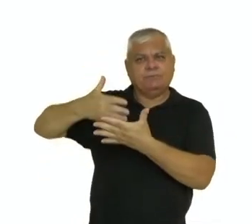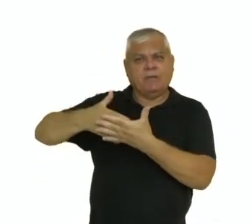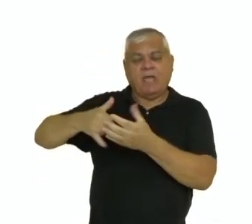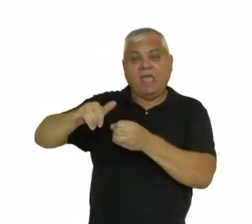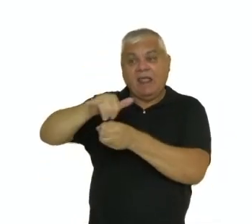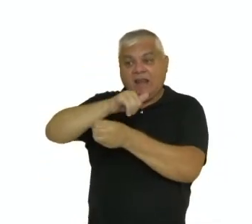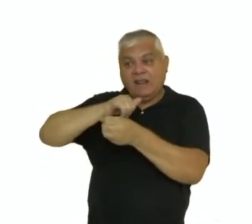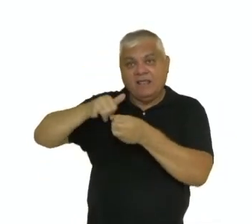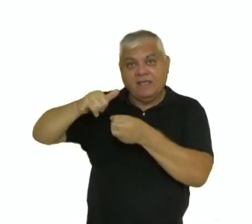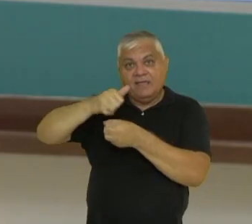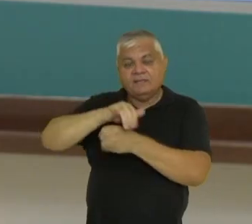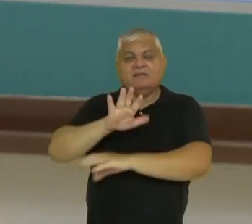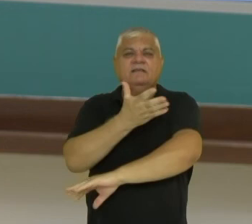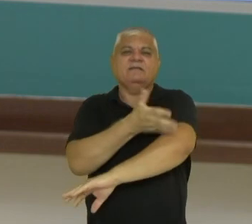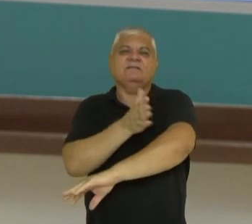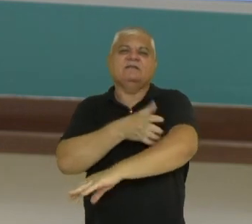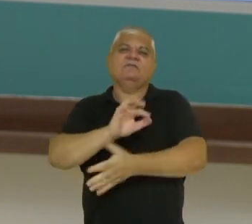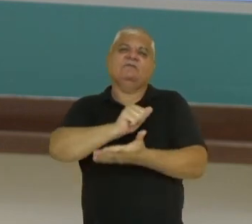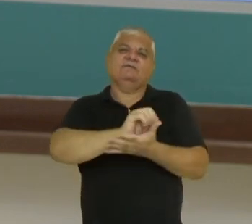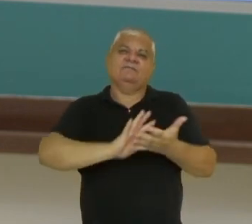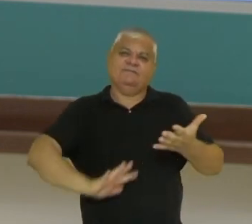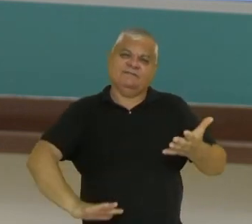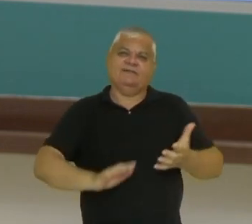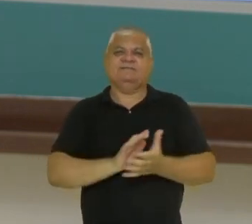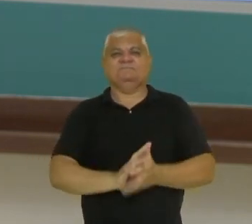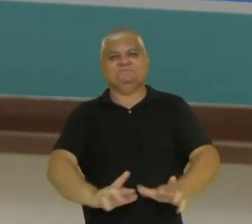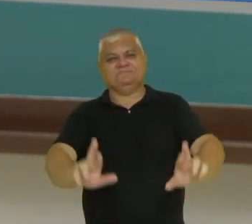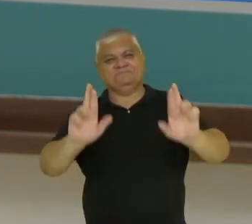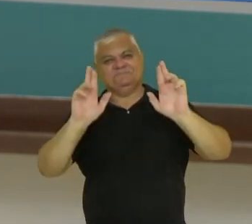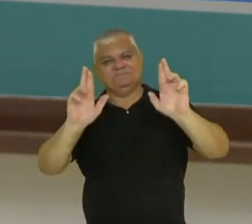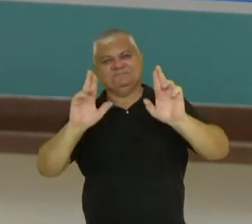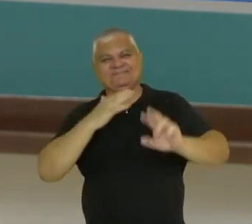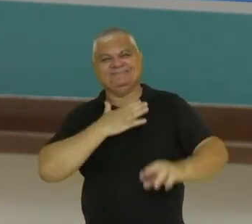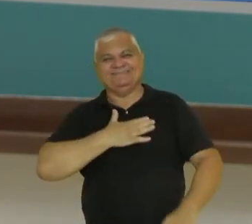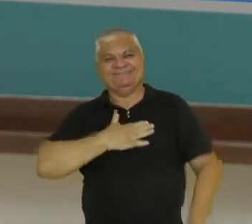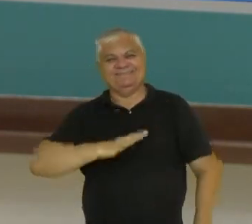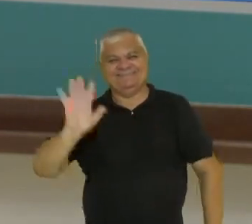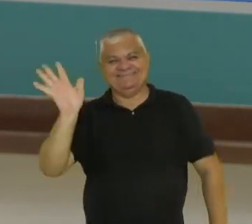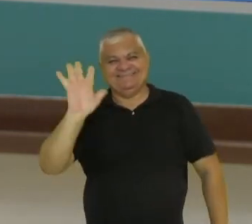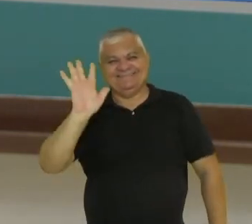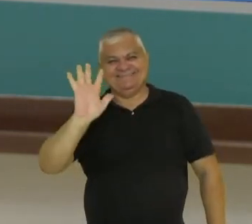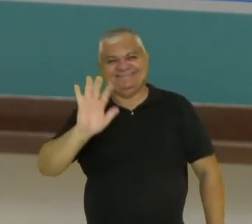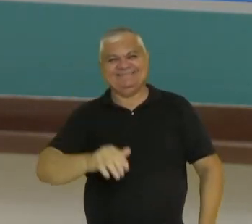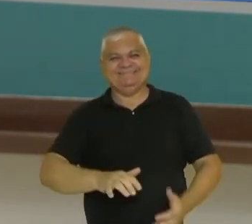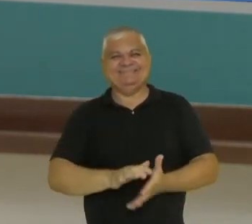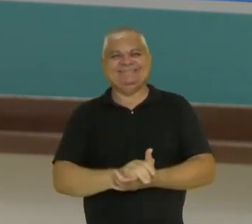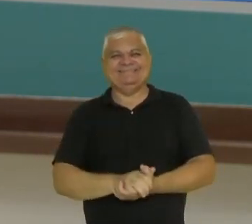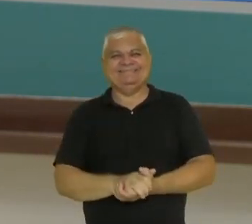matéria e praticamos o conhecimento com atividades. Espero que vocês tenham gostado e até breve!